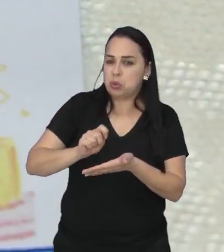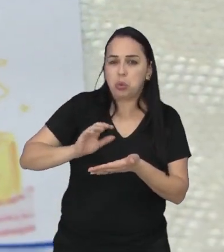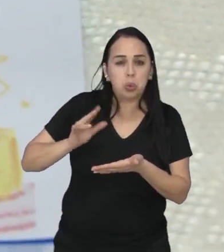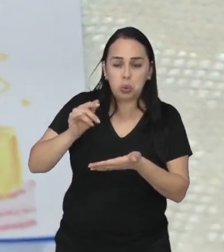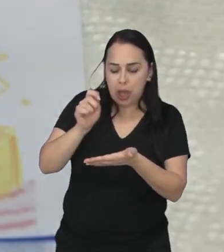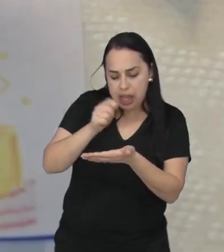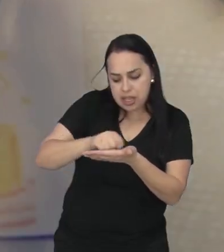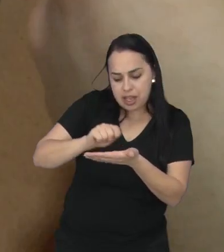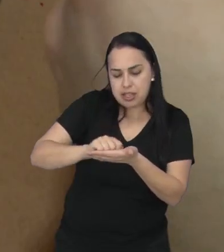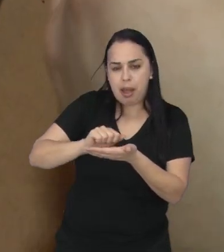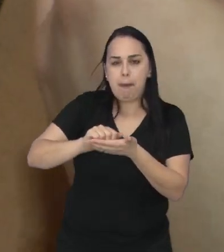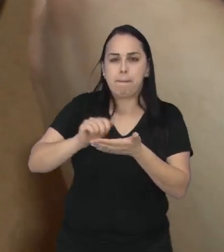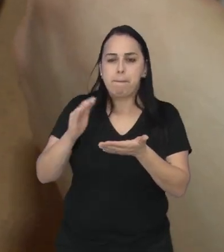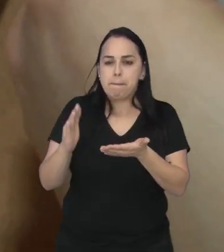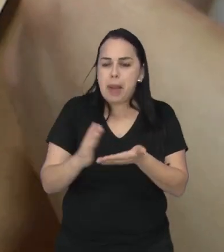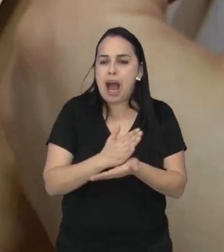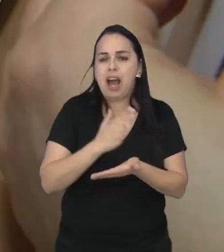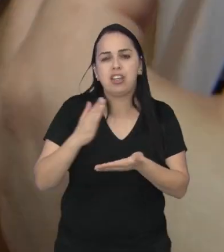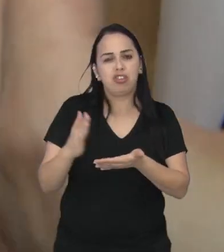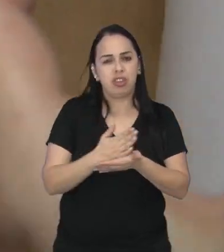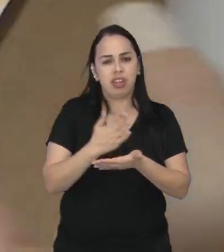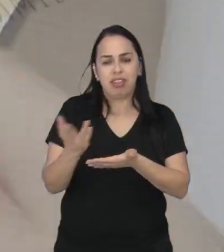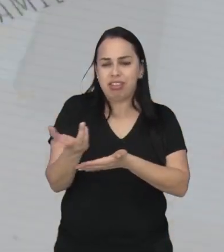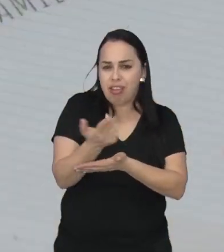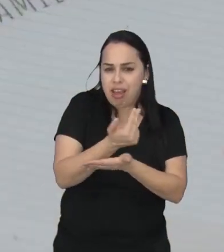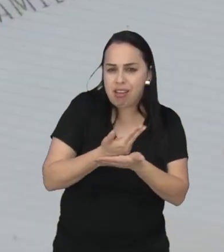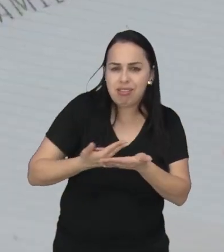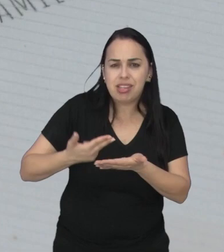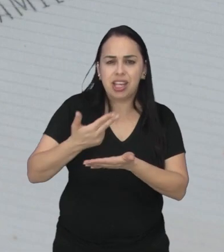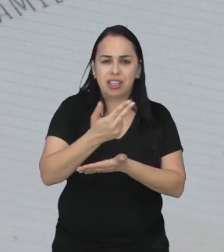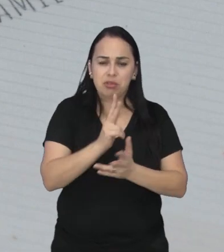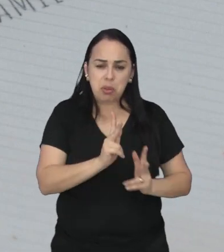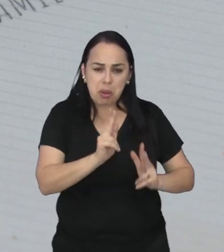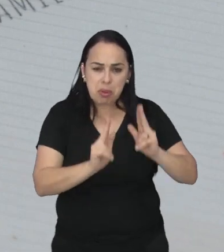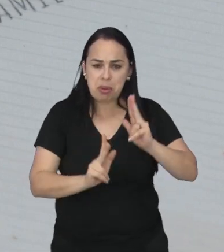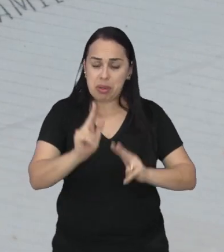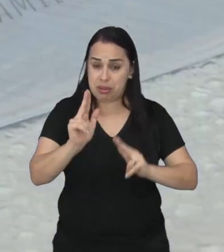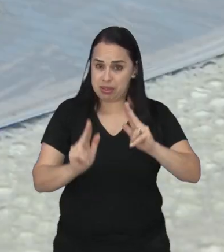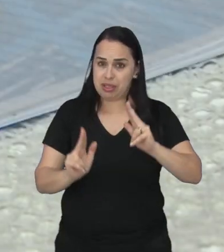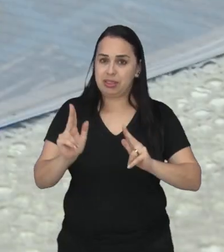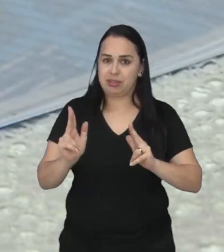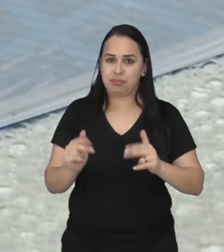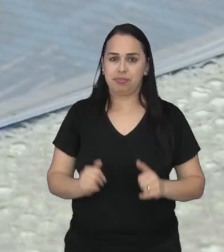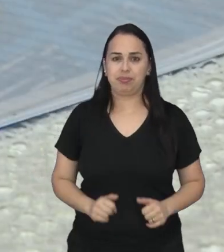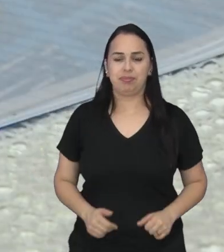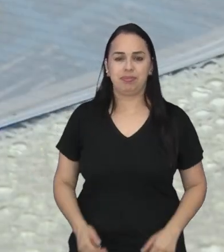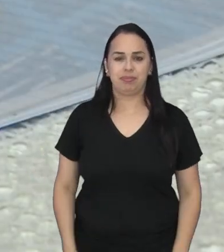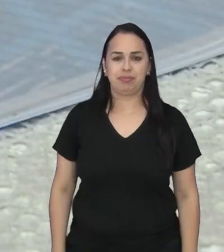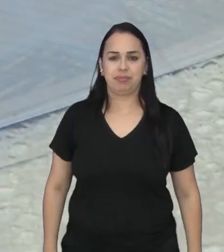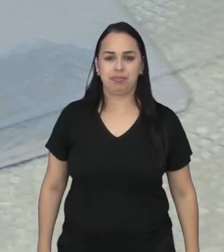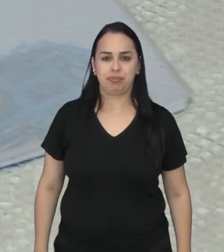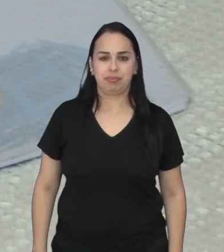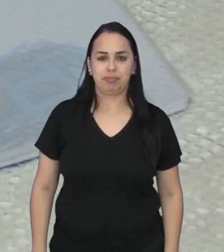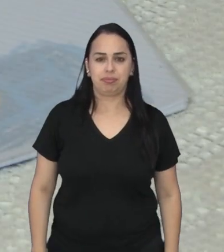tudo à mão. Ela estruturou página por página, fez a parte gráfica e tirou do papel neste